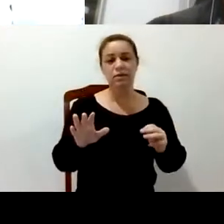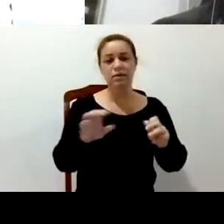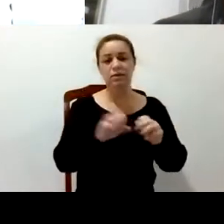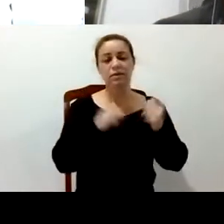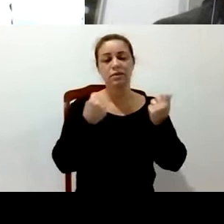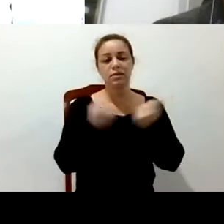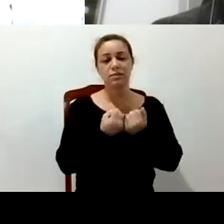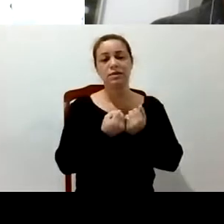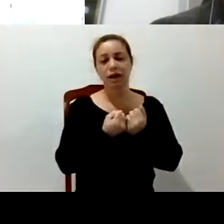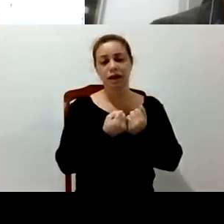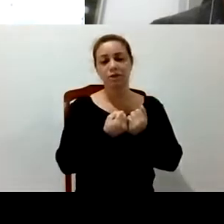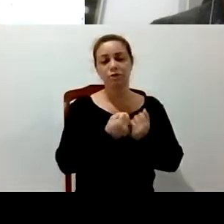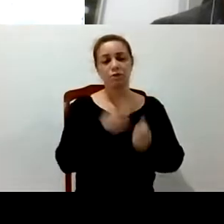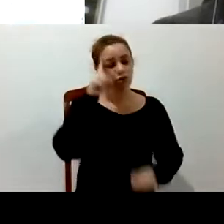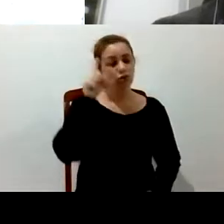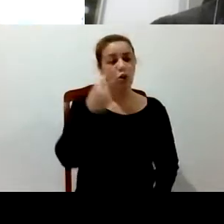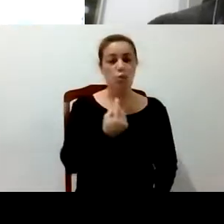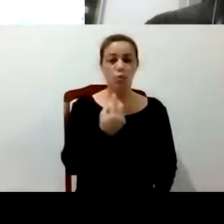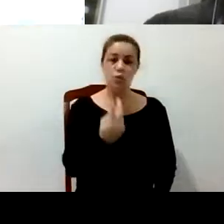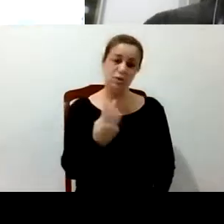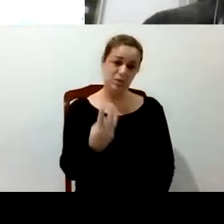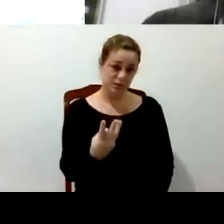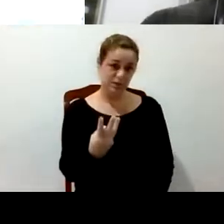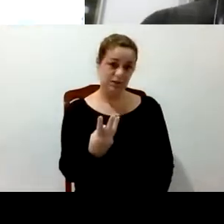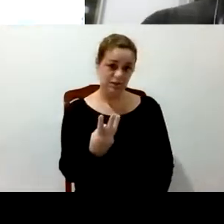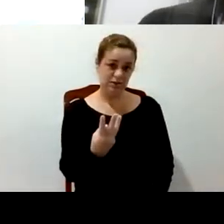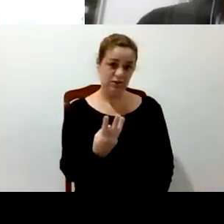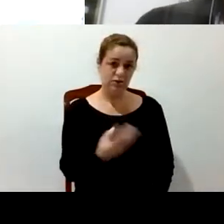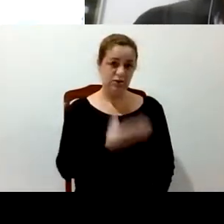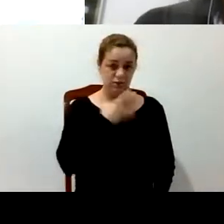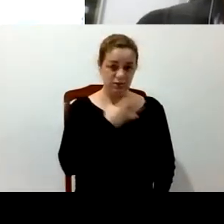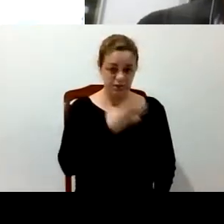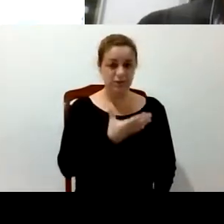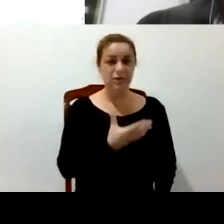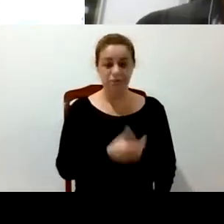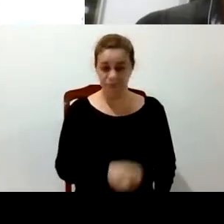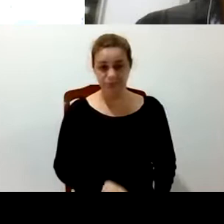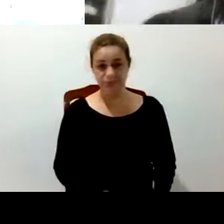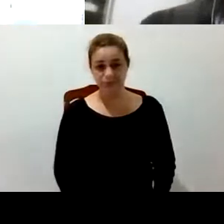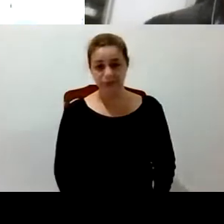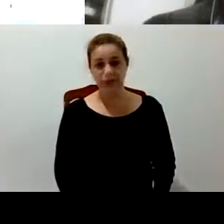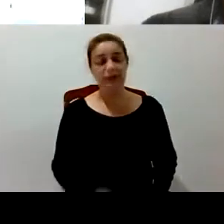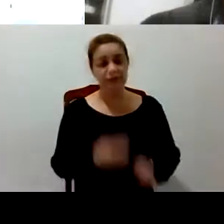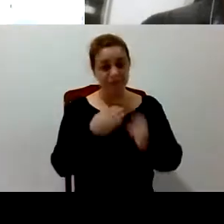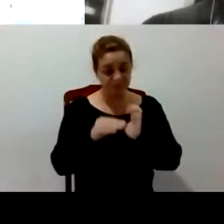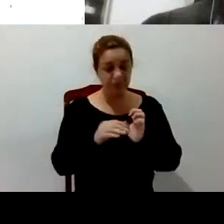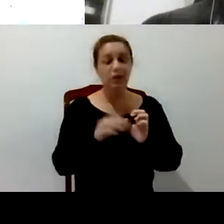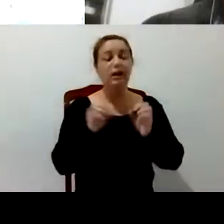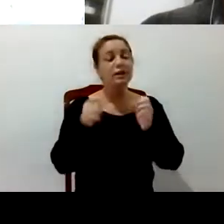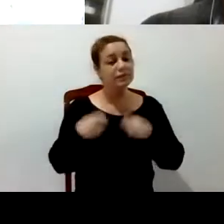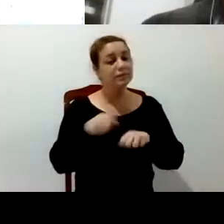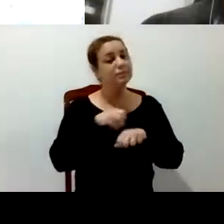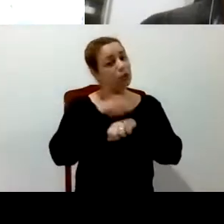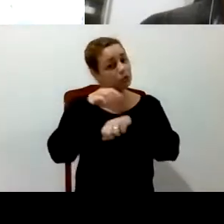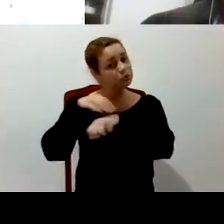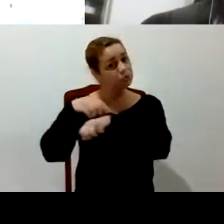2 e 3 de dezembro. A Daniele passou a mensagem para o e-mail hoje para a gente compartilhar com vocês. E